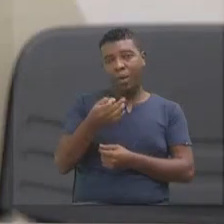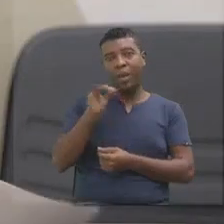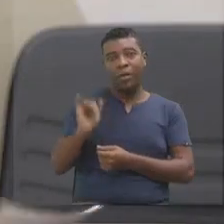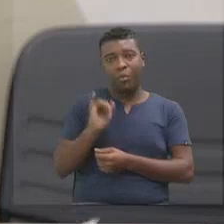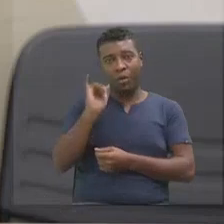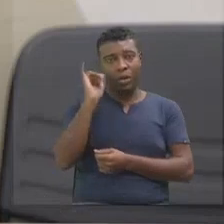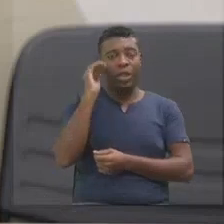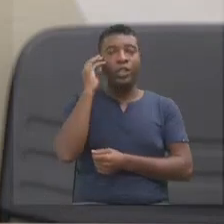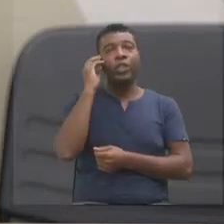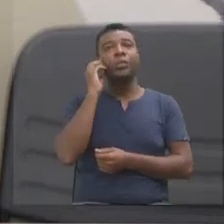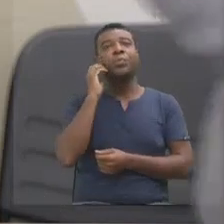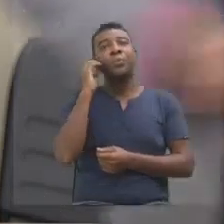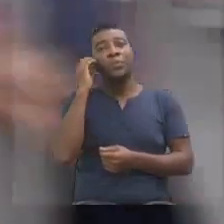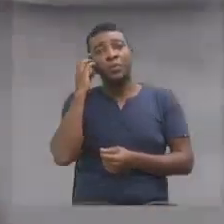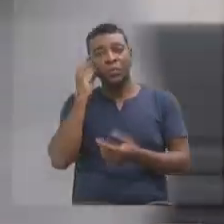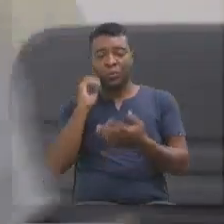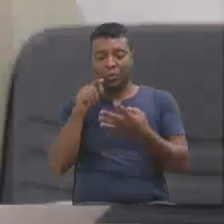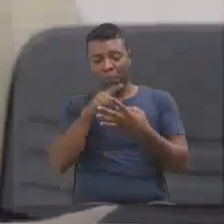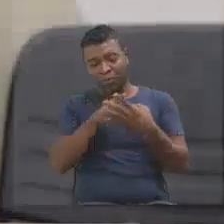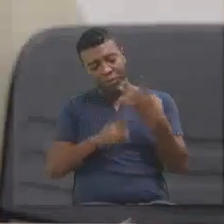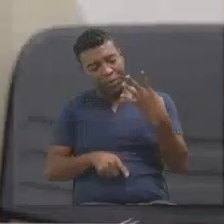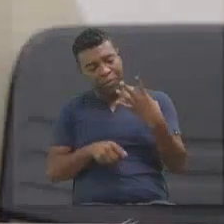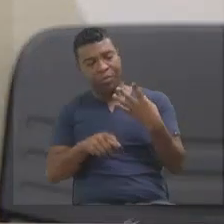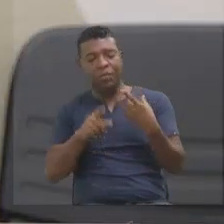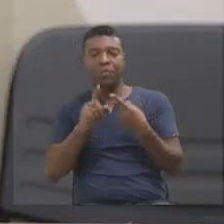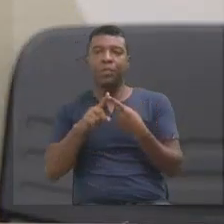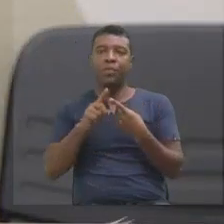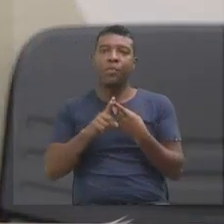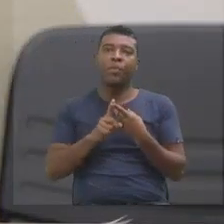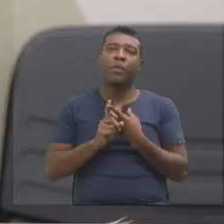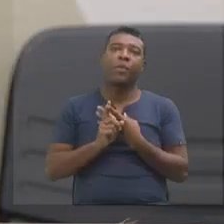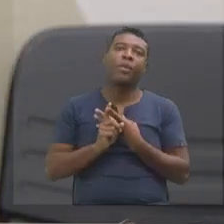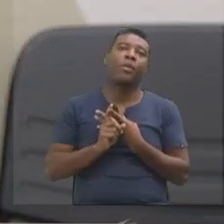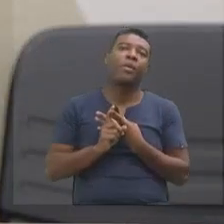ser feito considerando que que a justiça é importante